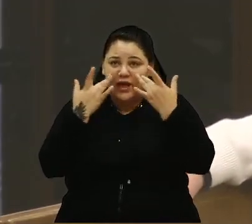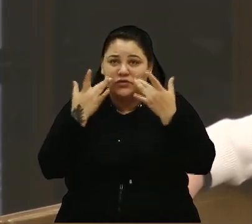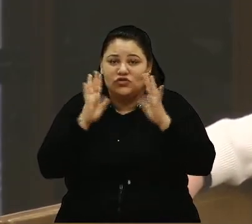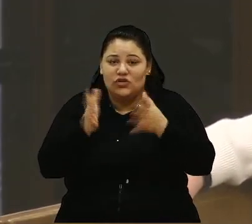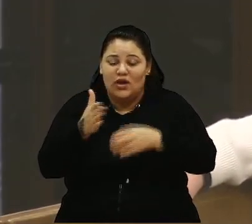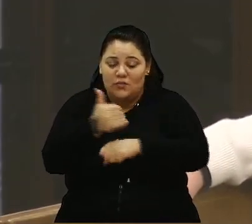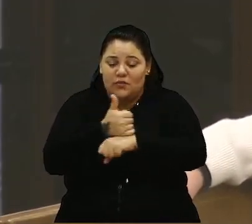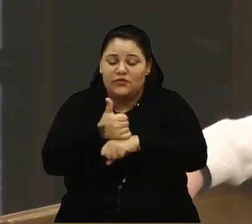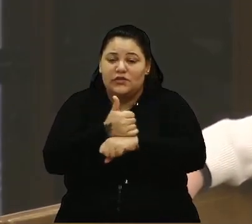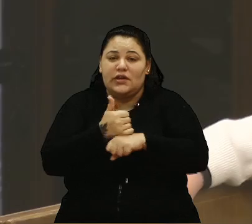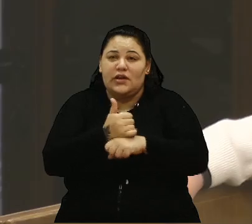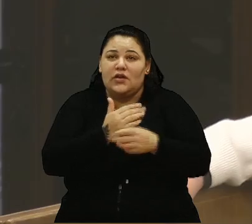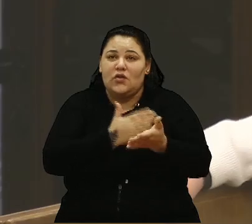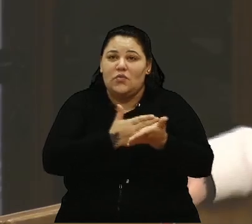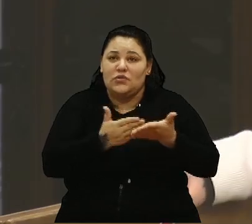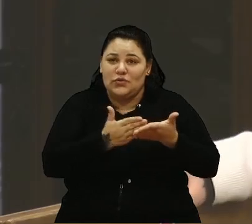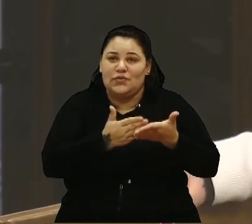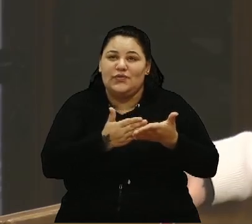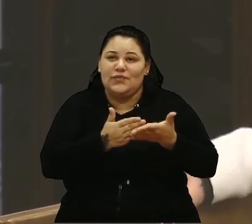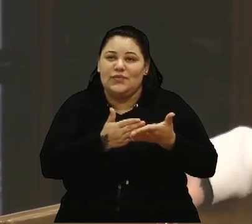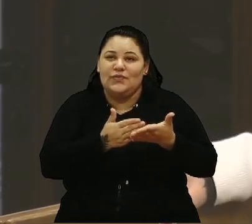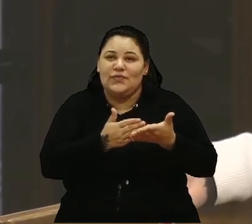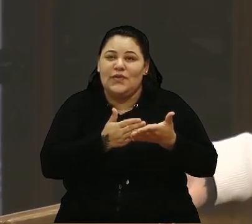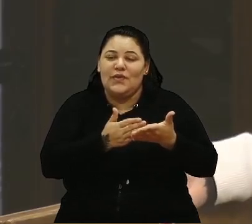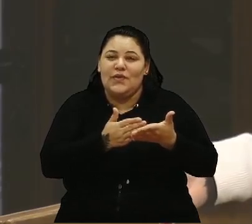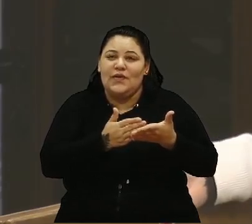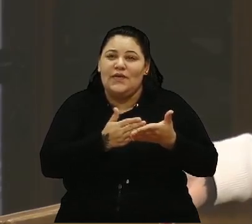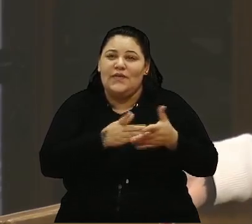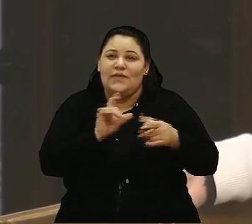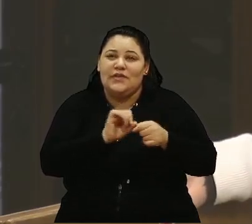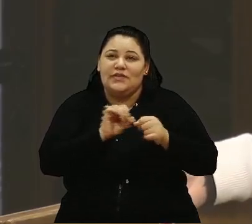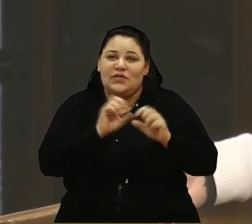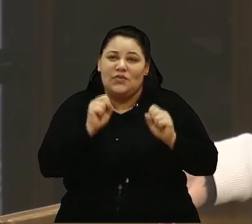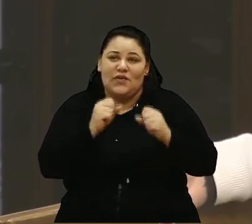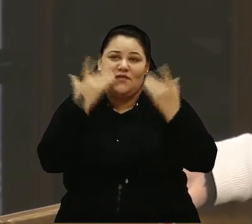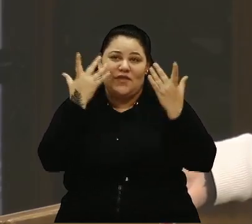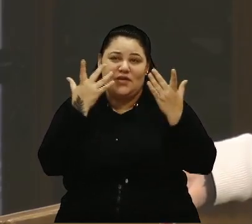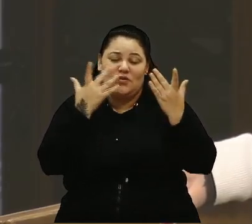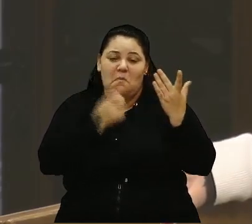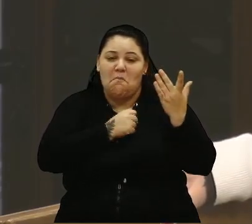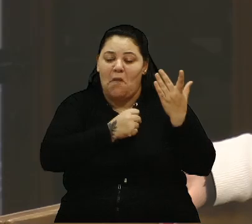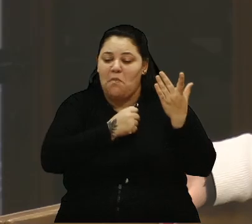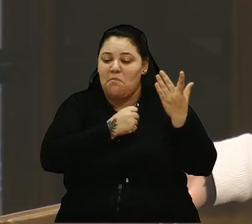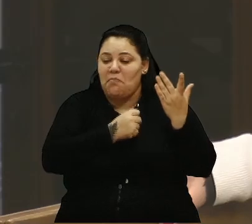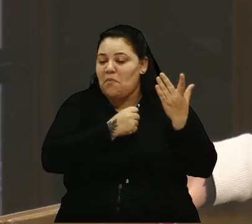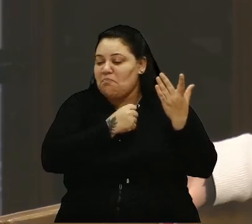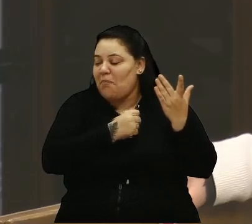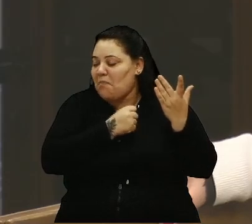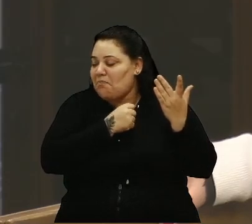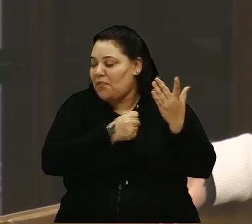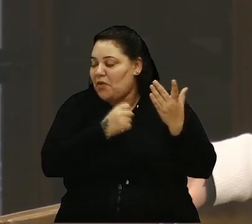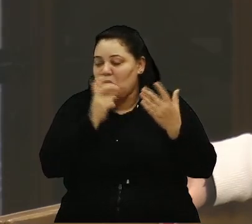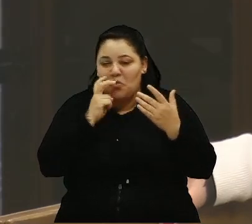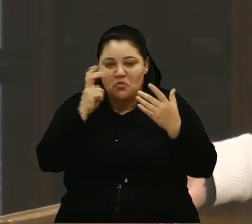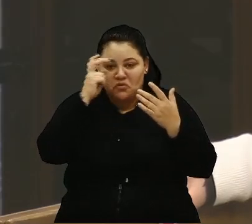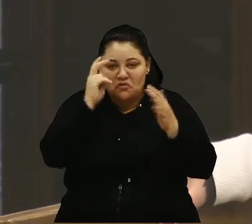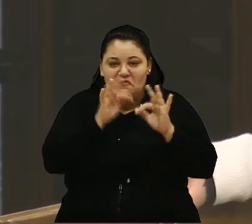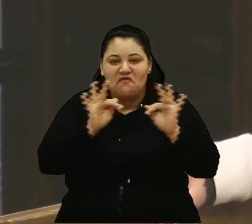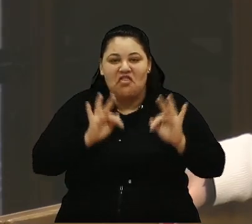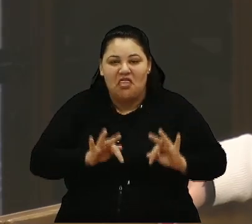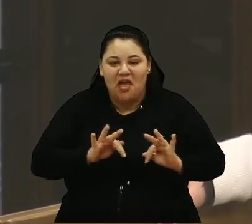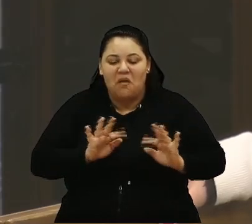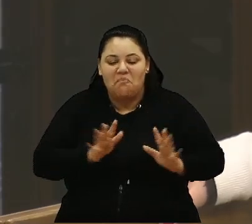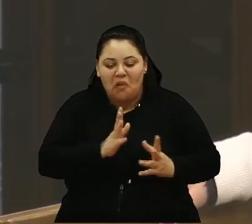que foi ali abrilhantar ainda mais o nosso evento. Um evento que pulsou cultura, que pulsou felicidade, que